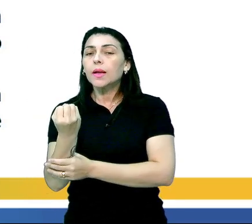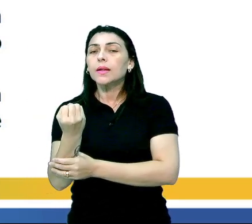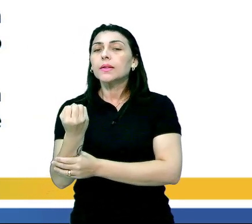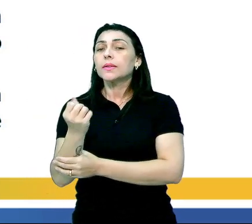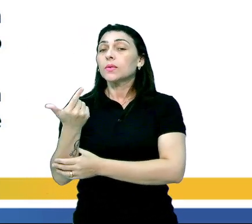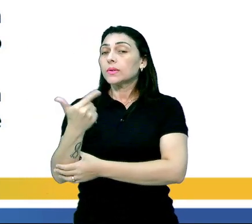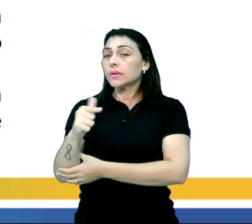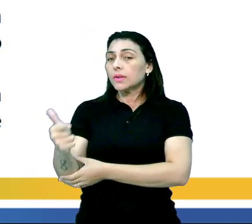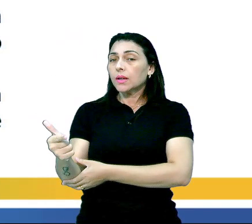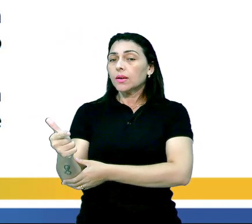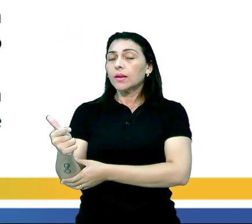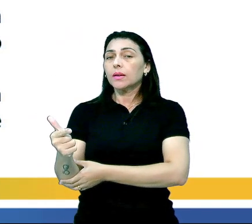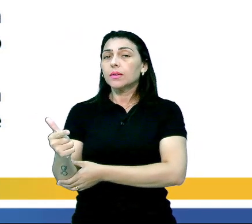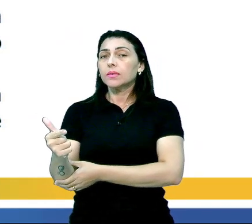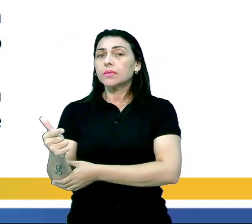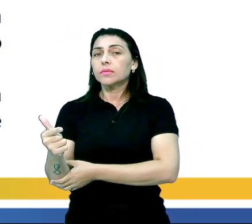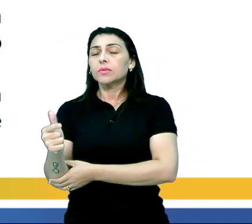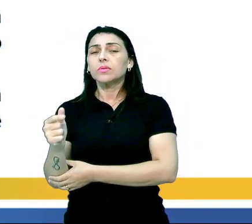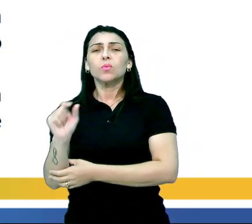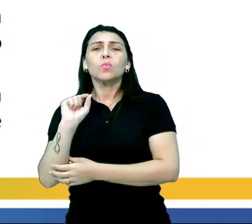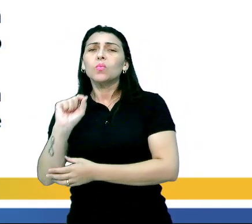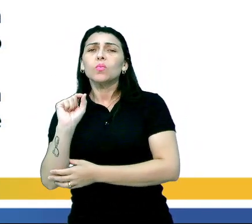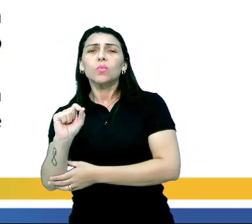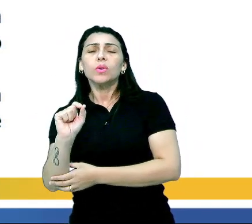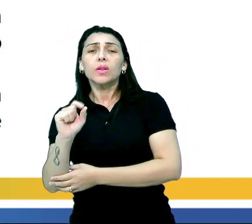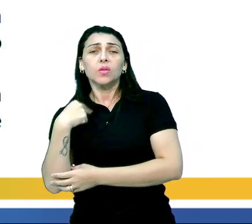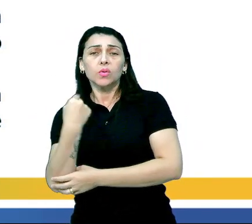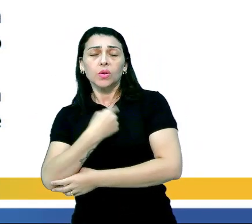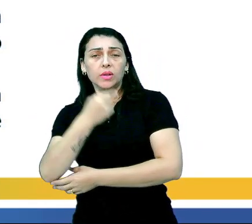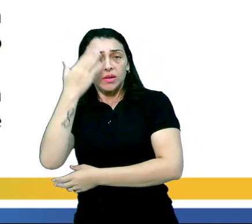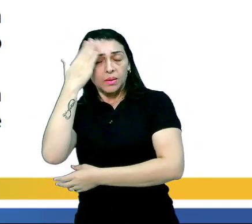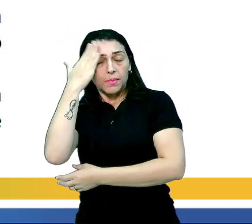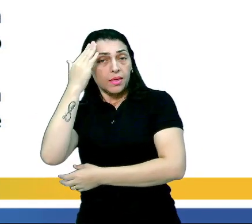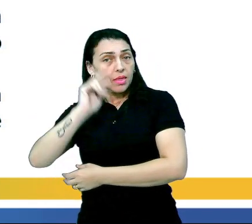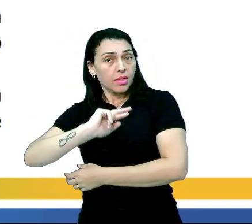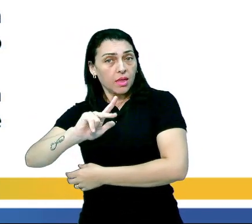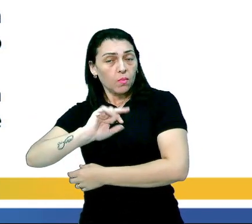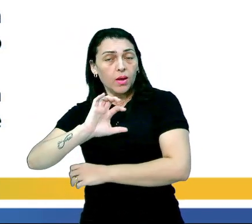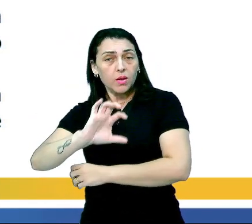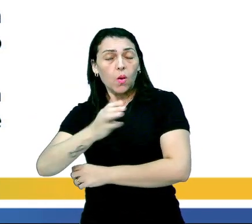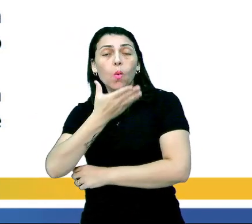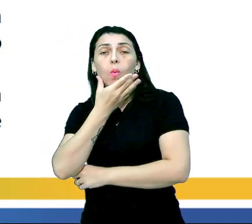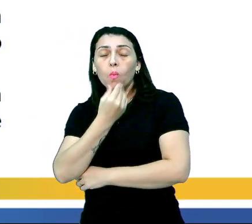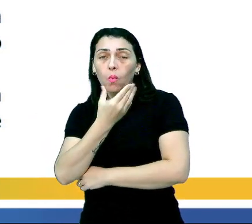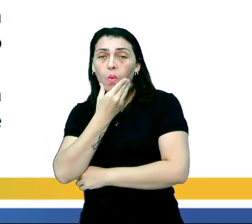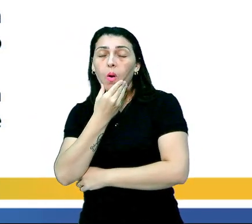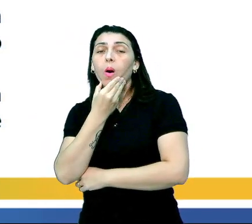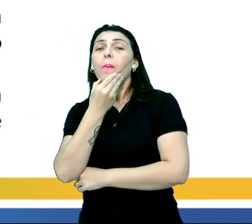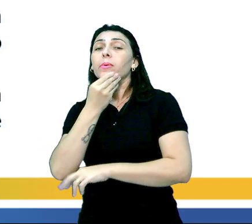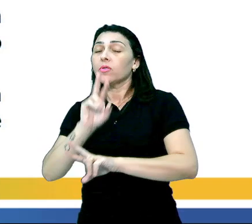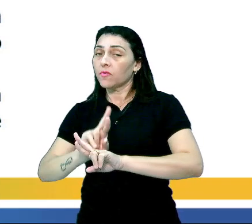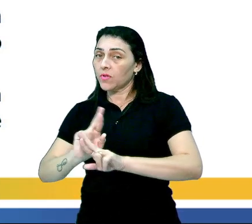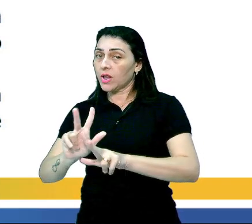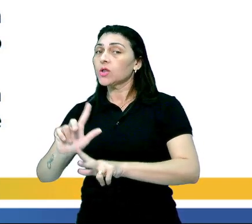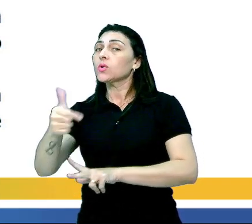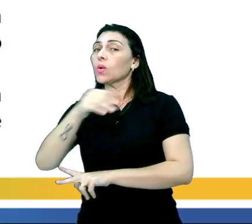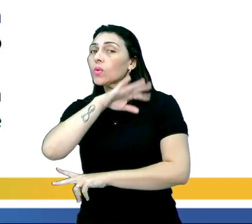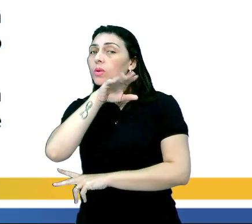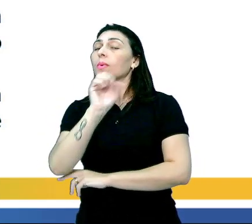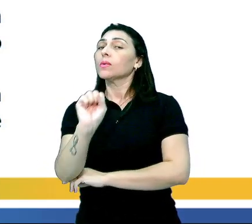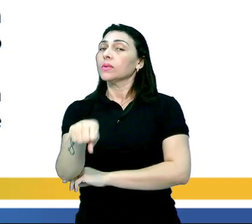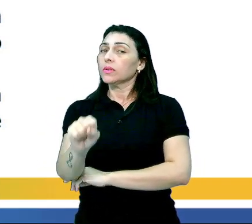homem-espécie não passa de uma abstração, quando nós sabemos que não é assim. Um homem, ele difere de um outro